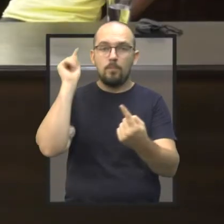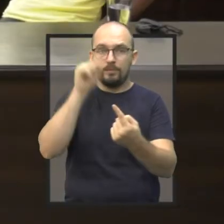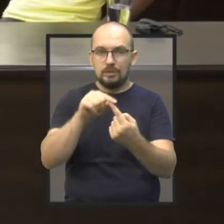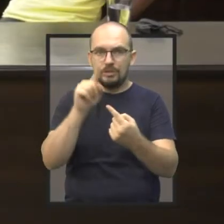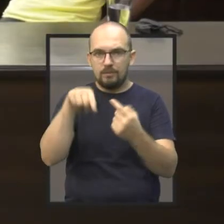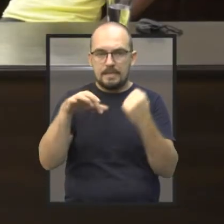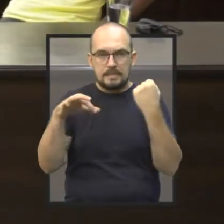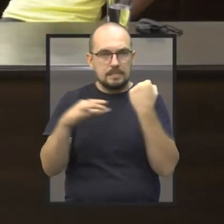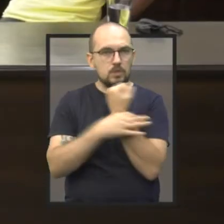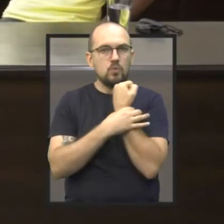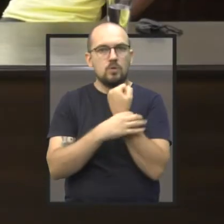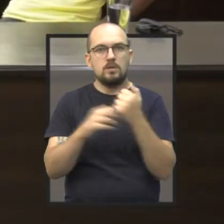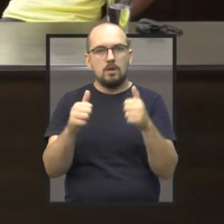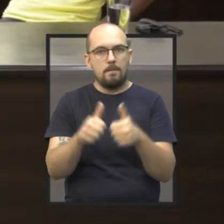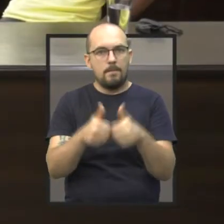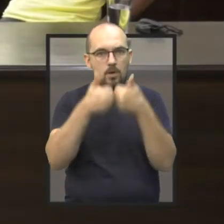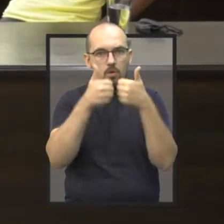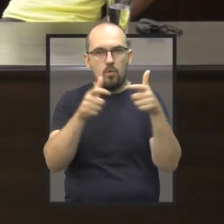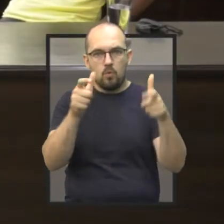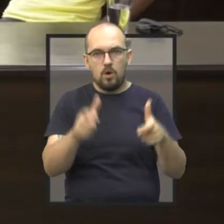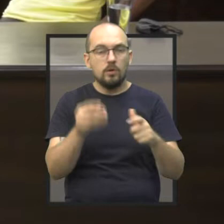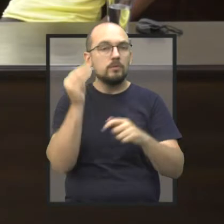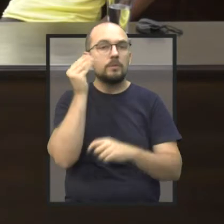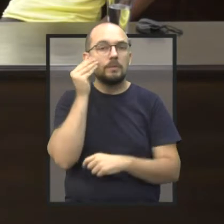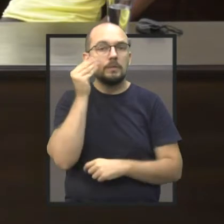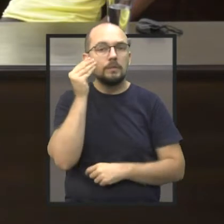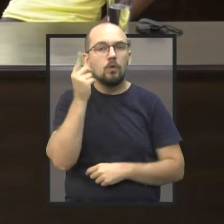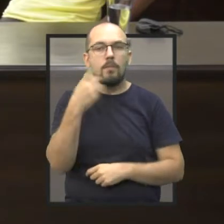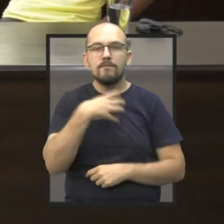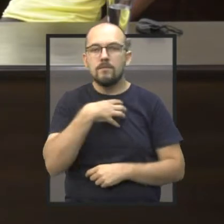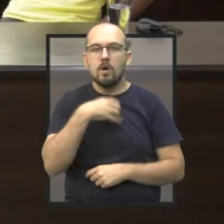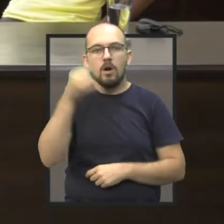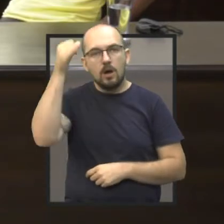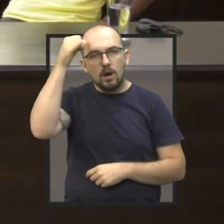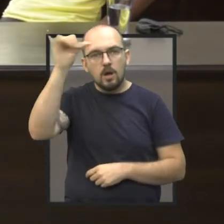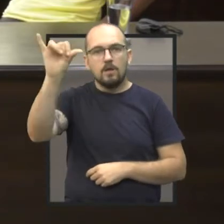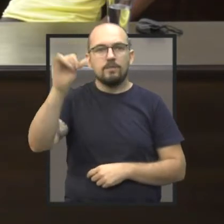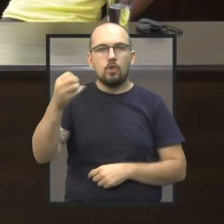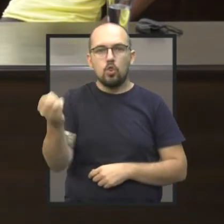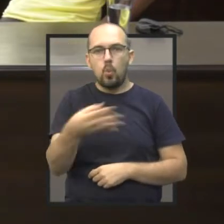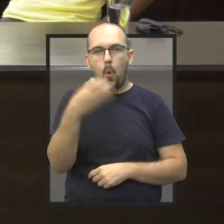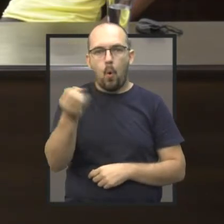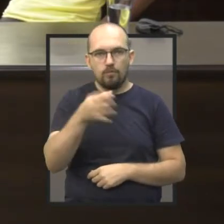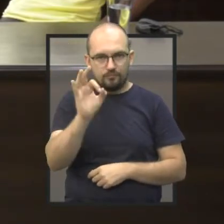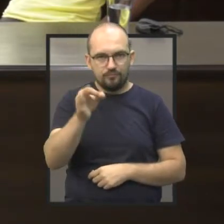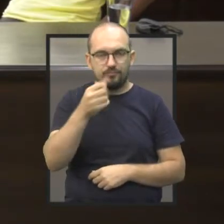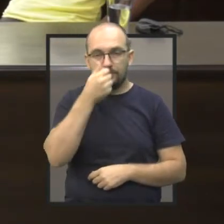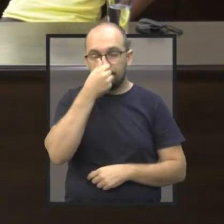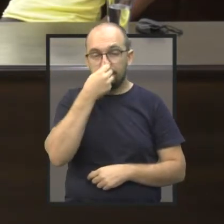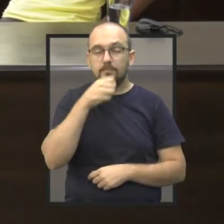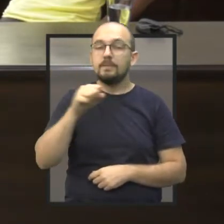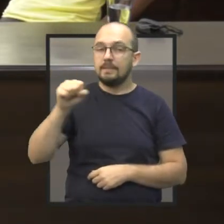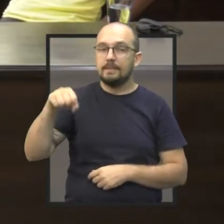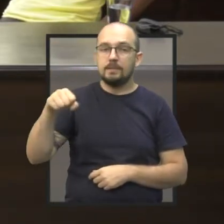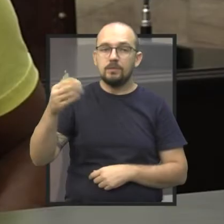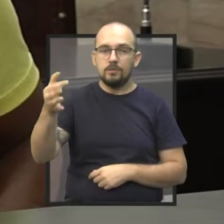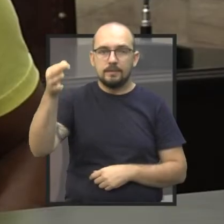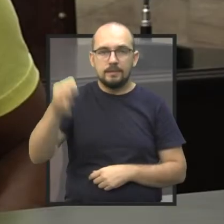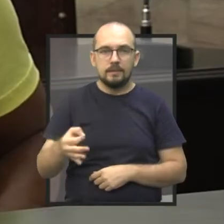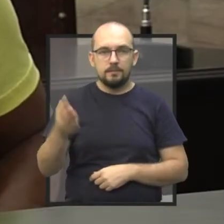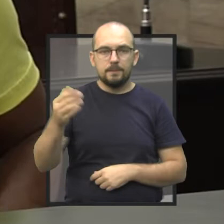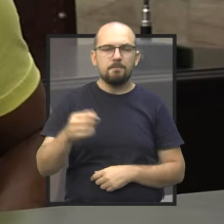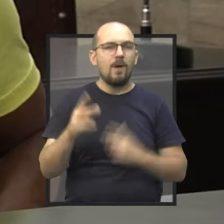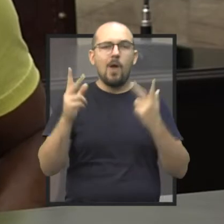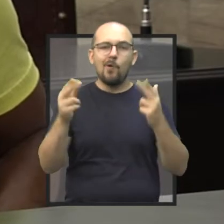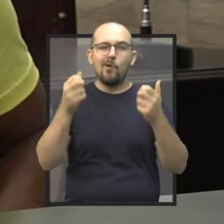justamente reforçar a segurança ali do local e tentar, de alguma forma, evitar novos episódios. Exatamente. E aí, que nem eu